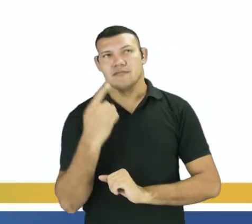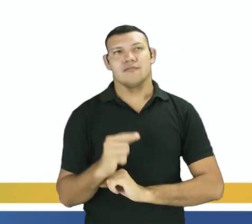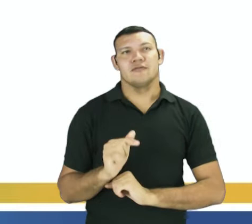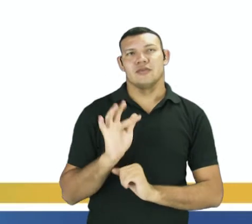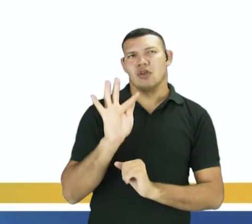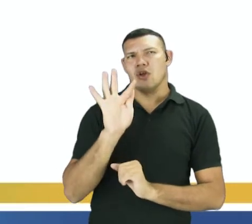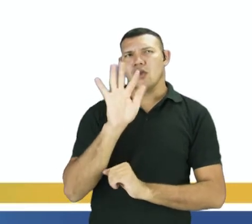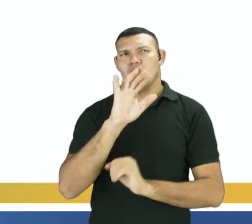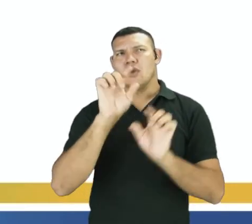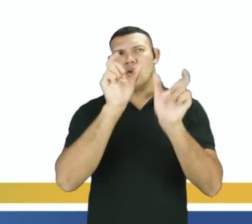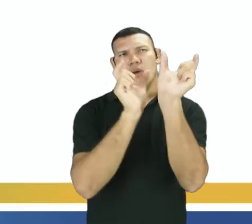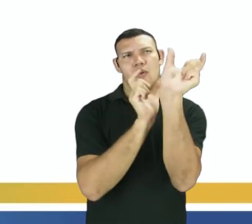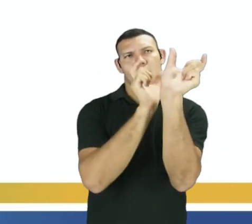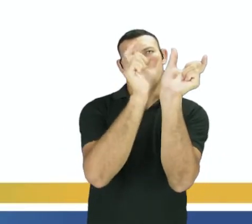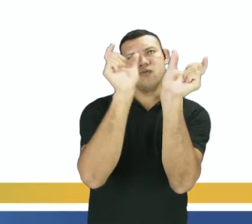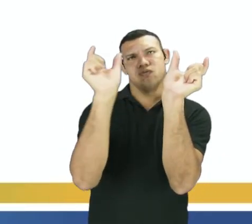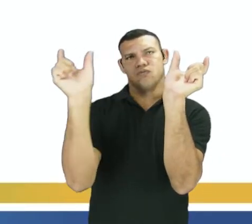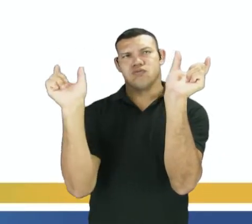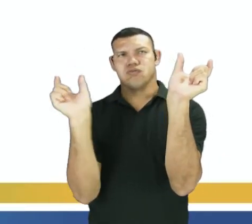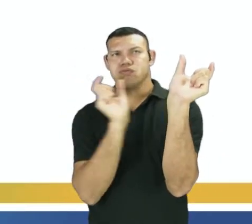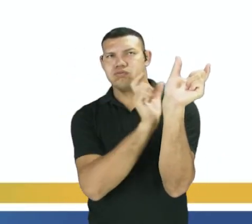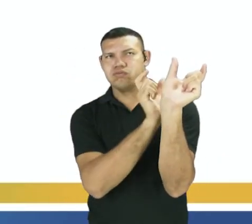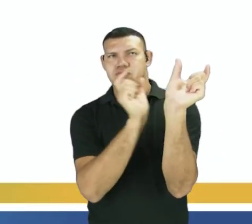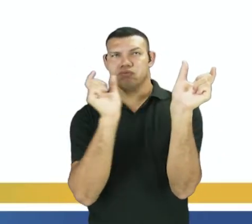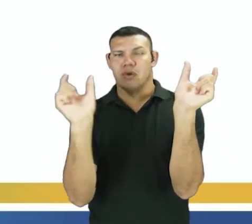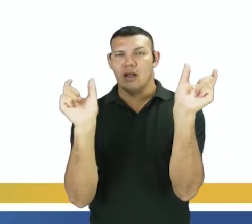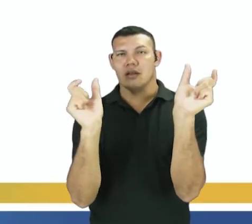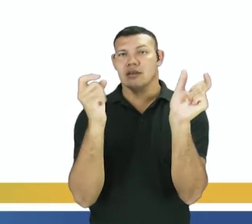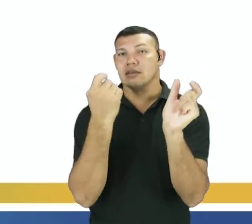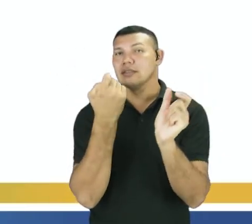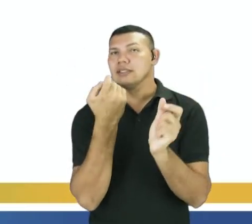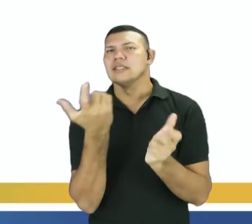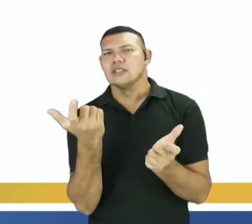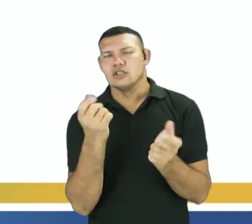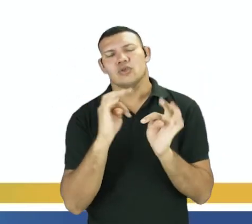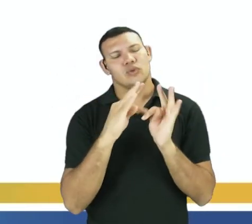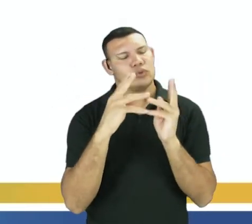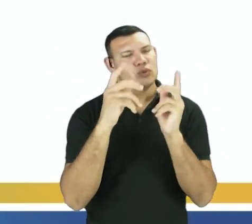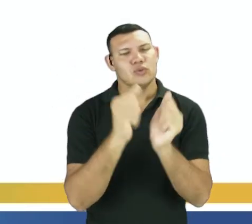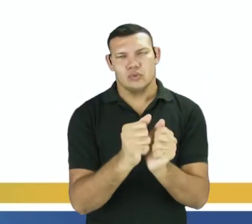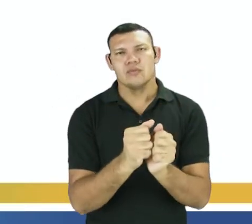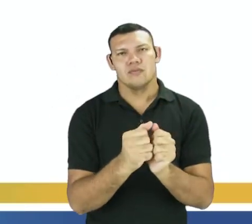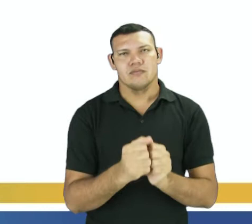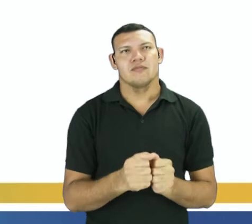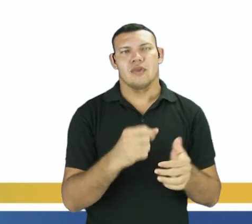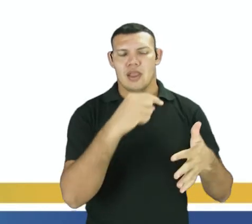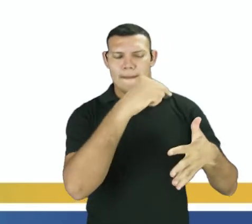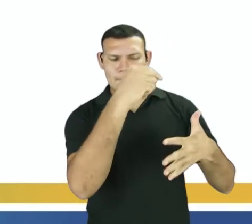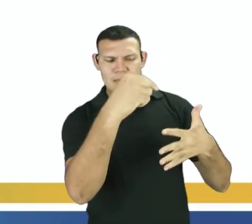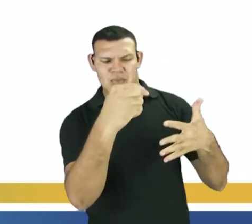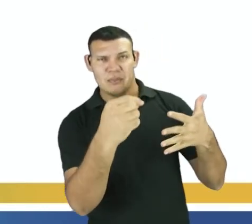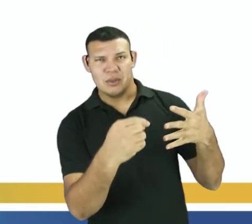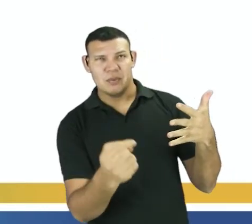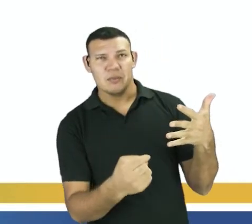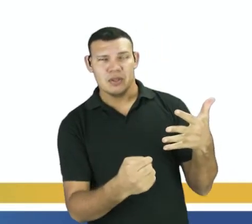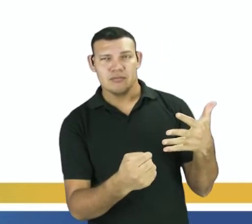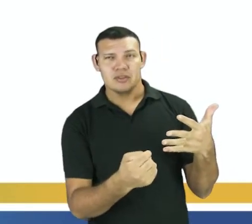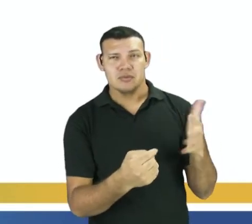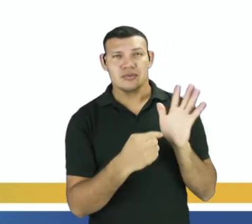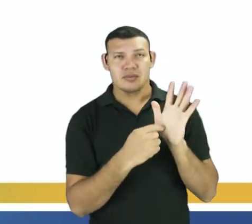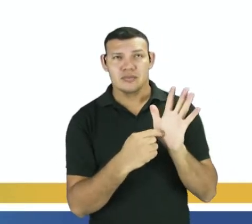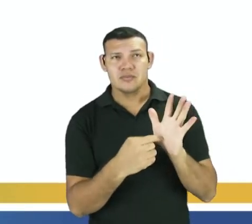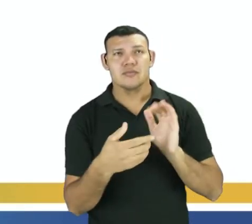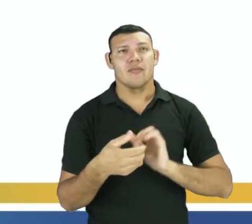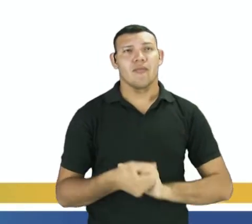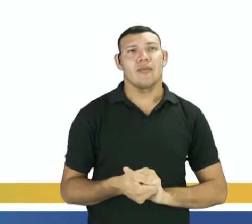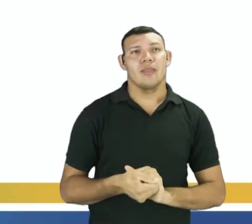resumir, terminando, por último, en conclusión, para finalizar, en suma o para concluir. ¿Está